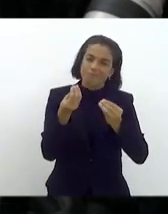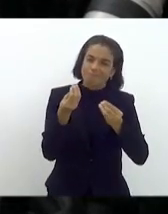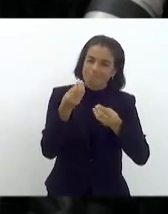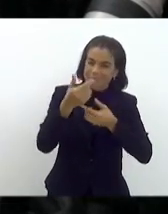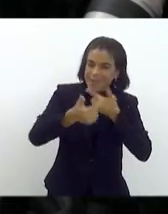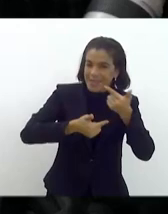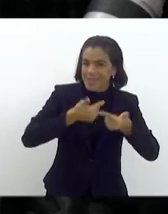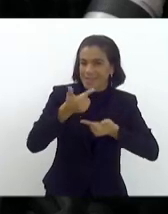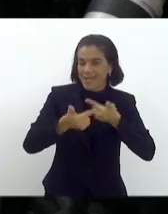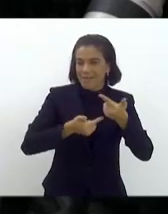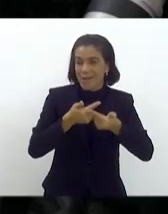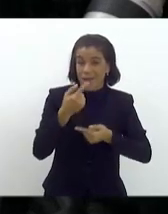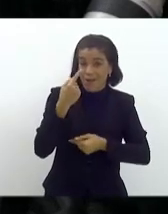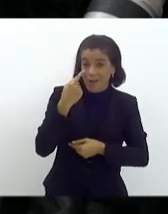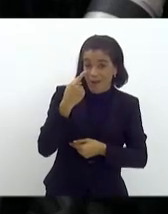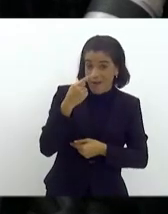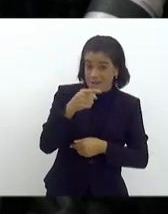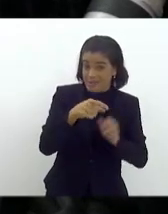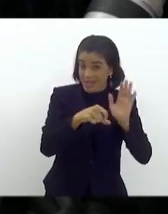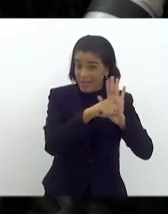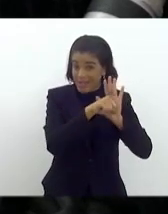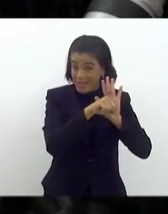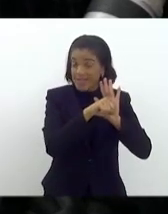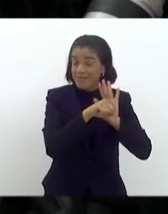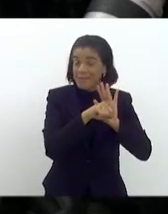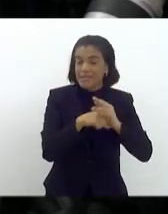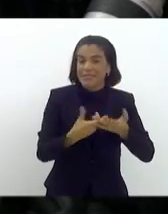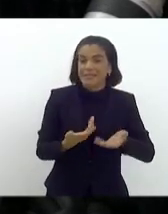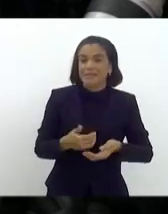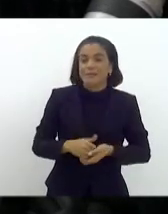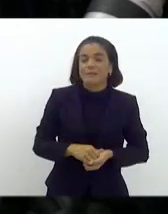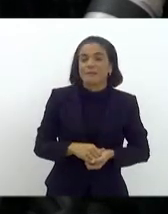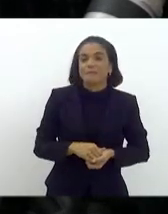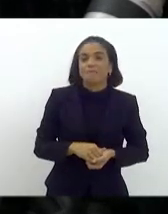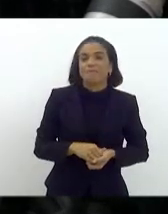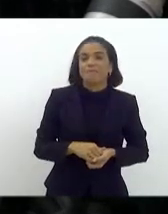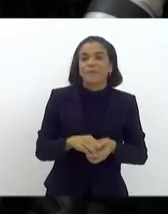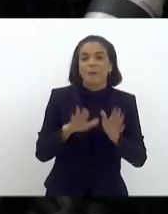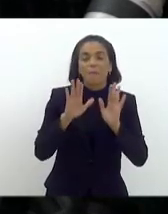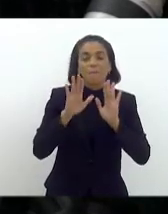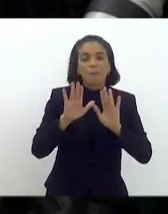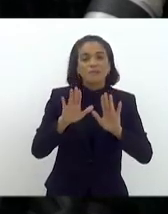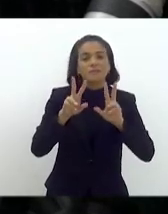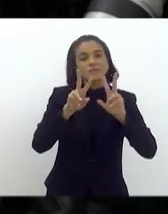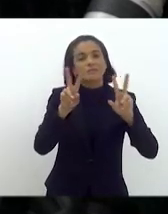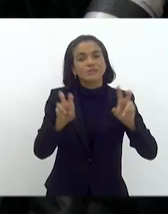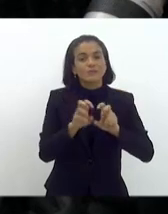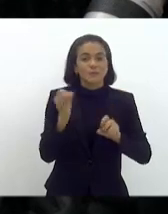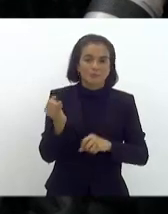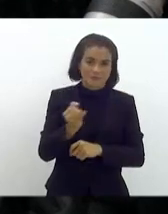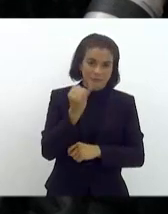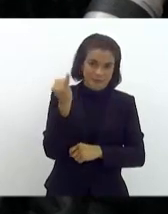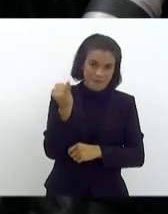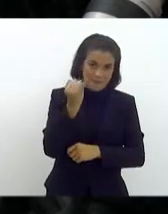para isso é crimes enfim mas que da importância